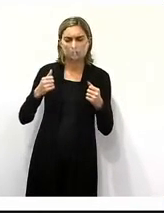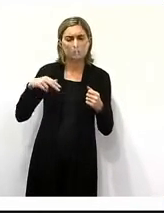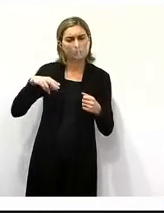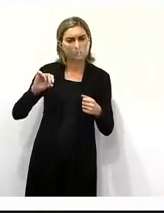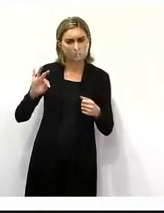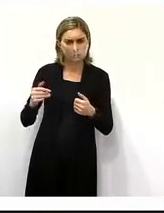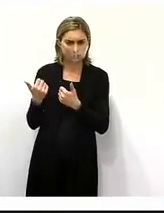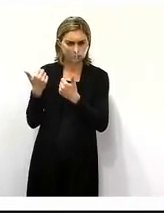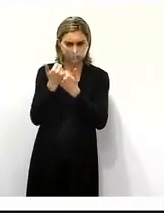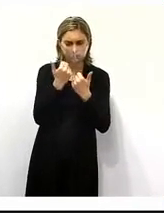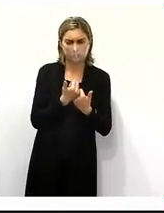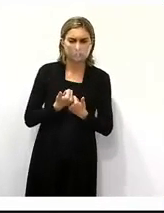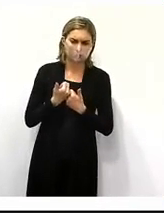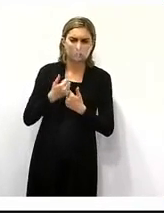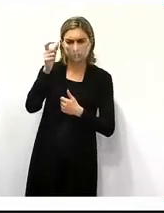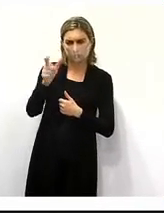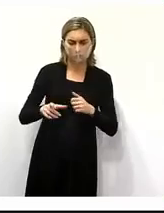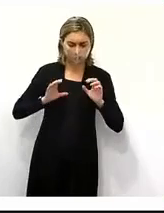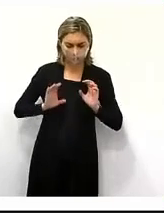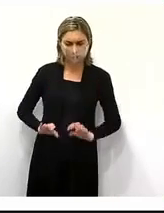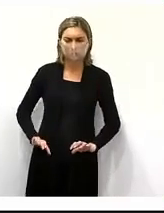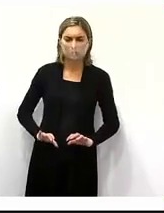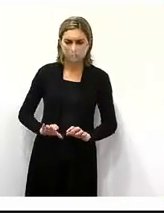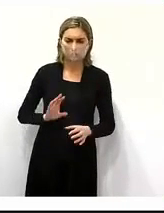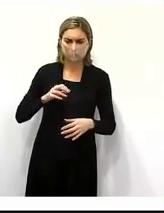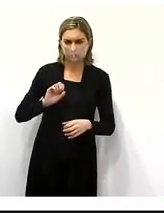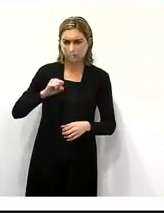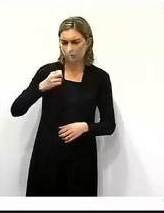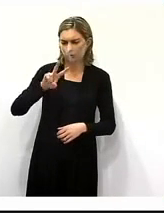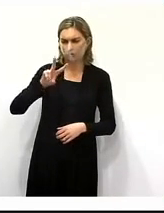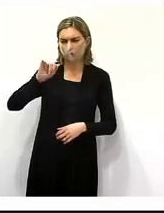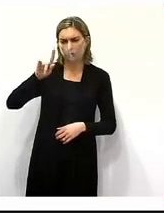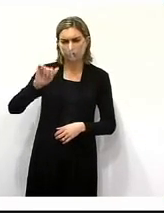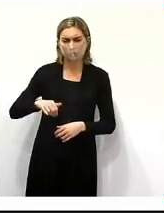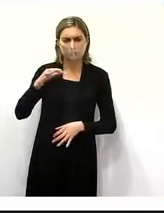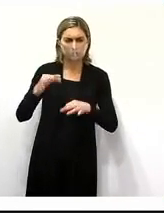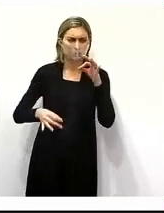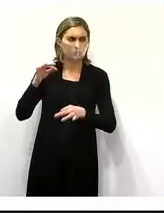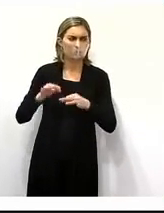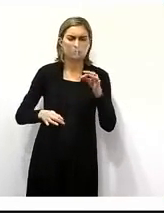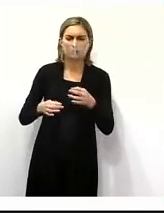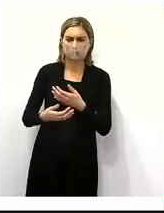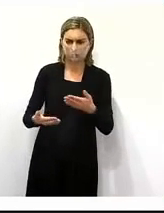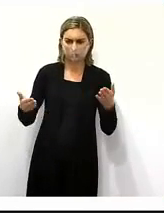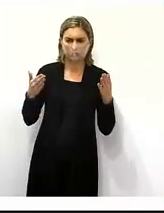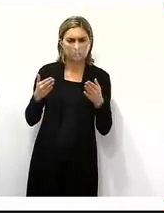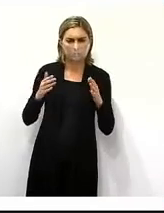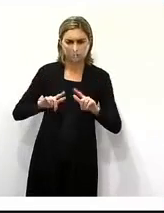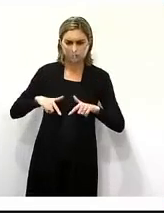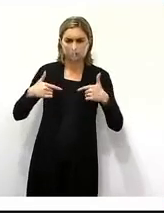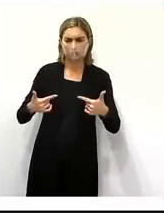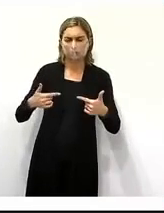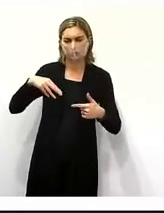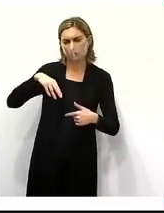notável, substituindo na sua conduta o instinto selvagem, né, pela justiça e dando às suas ações